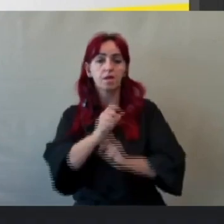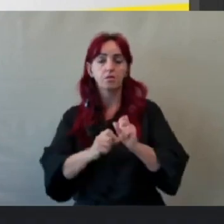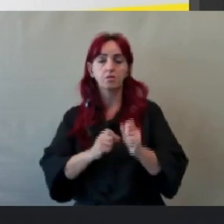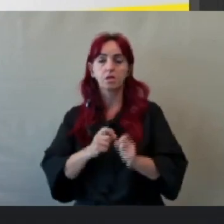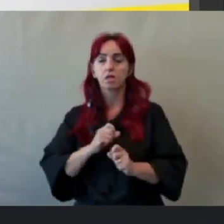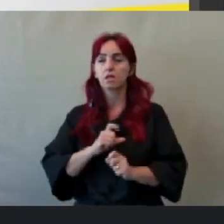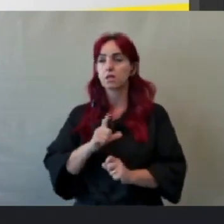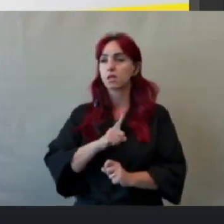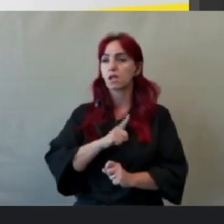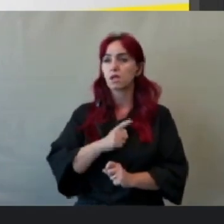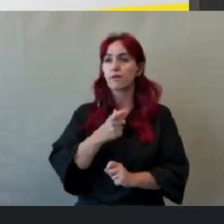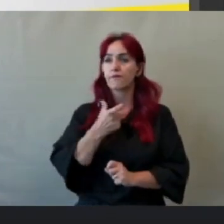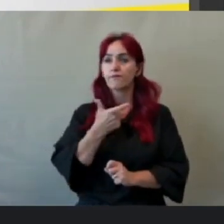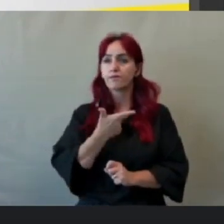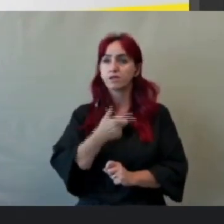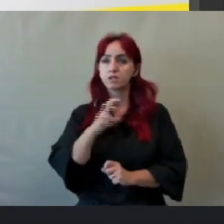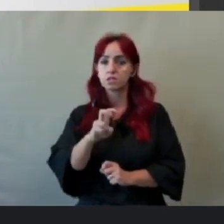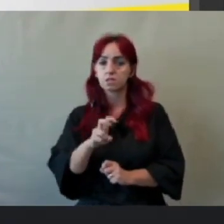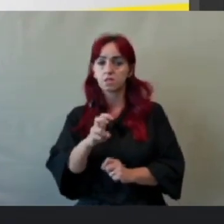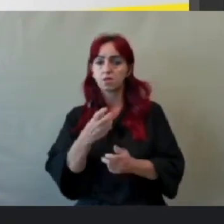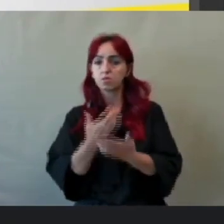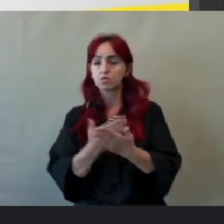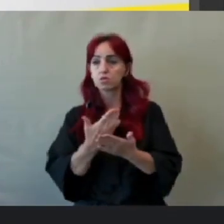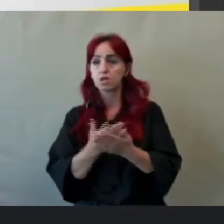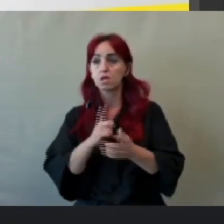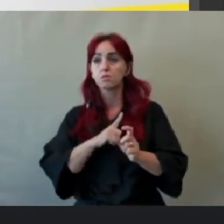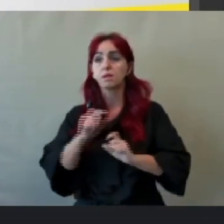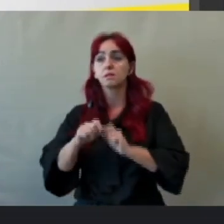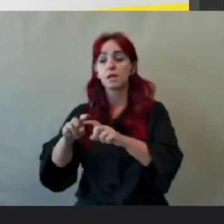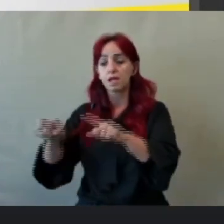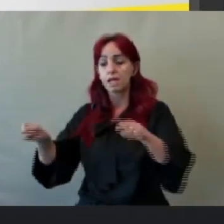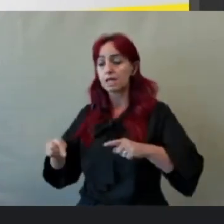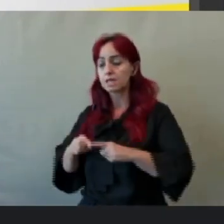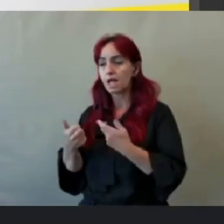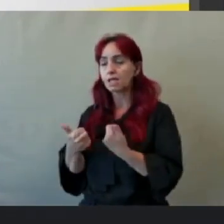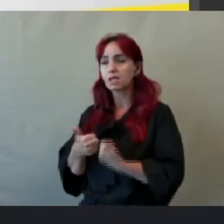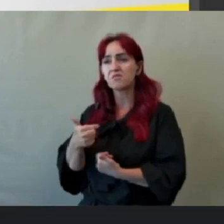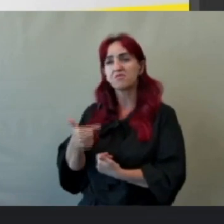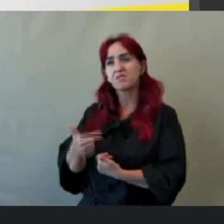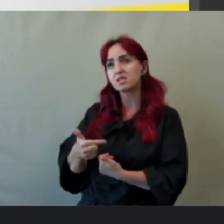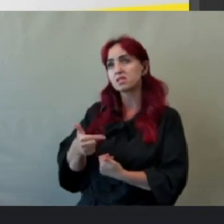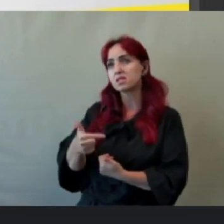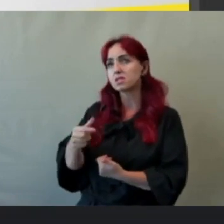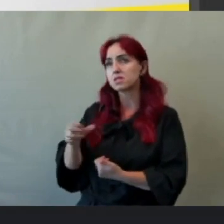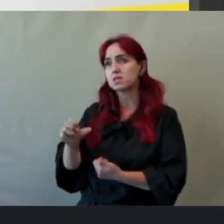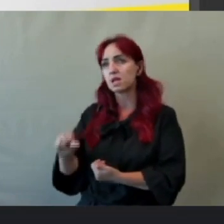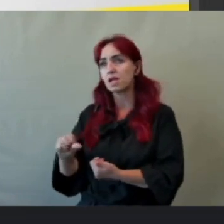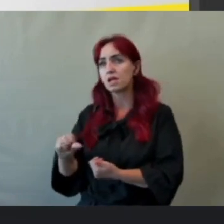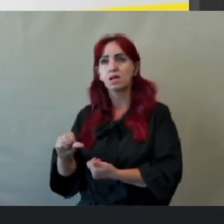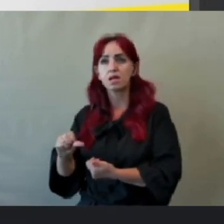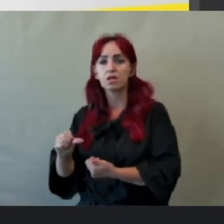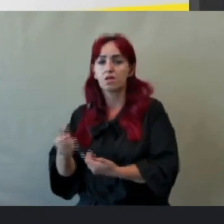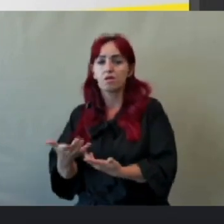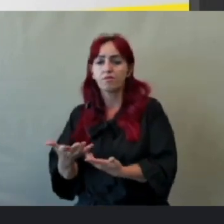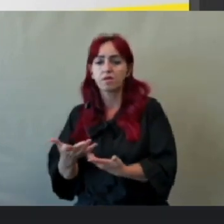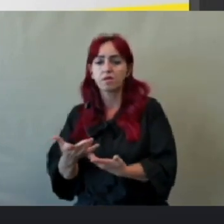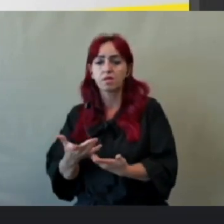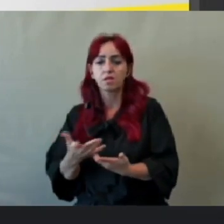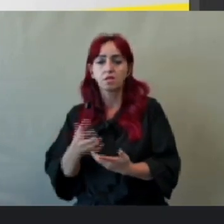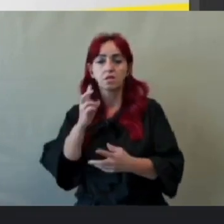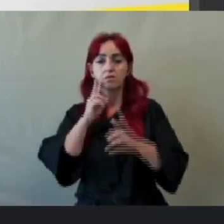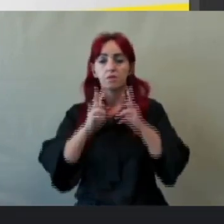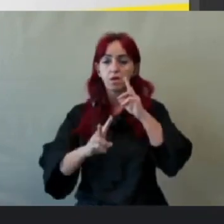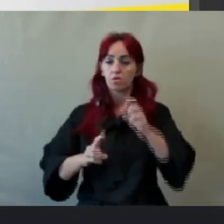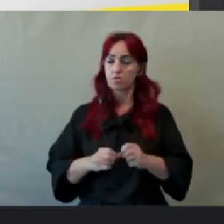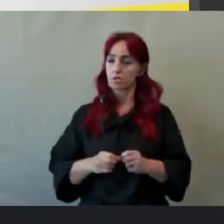25 estudantes, mas a gente chega a 26, 27, 28, 29 estudantes, aí sem levar em consideração o tamanho